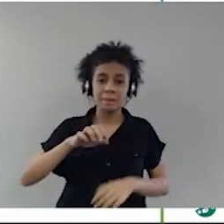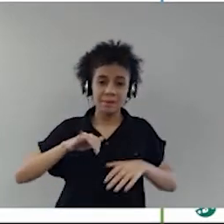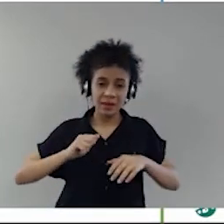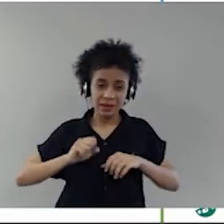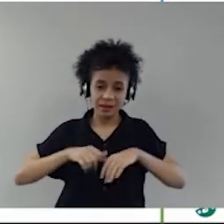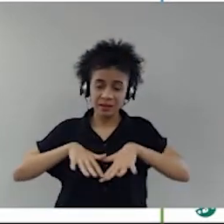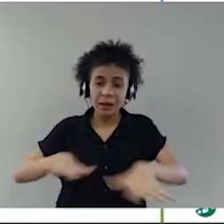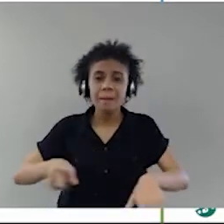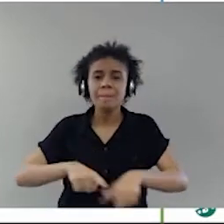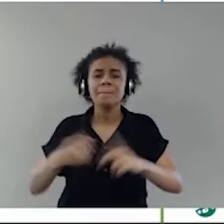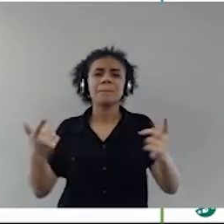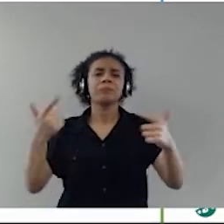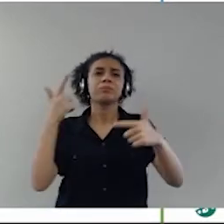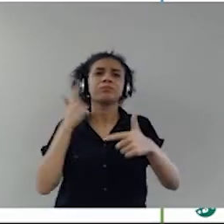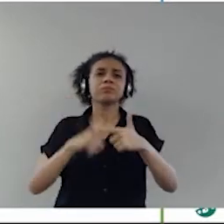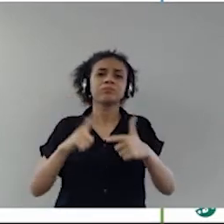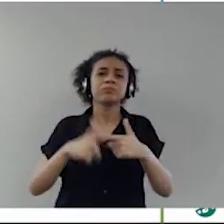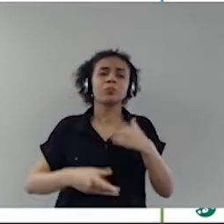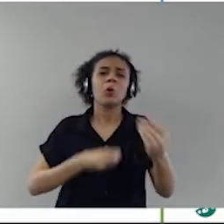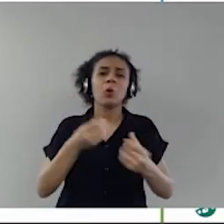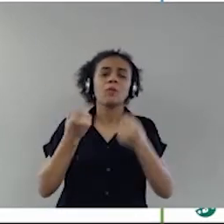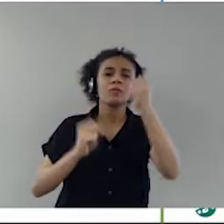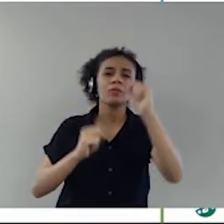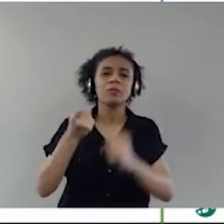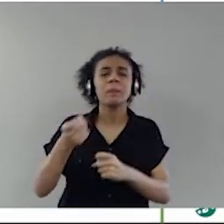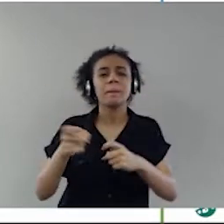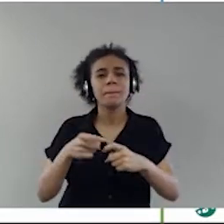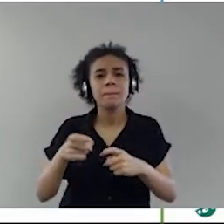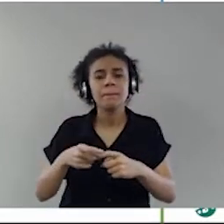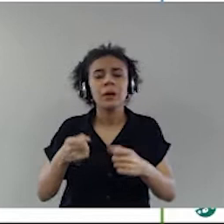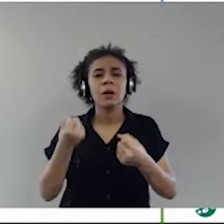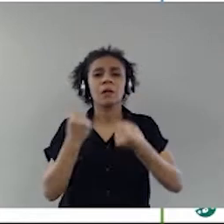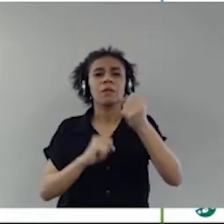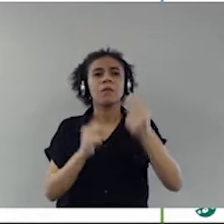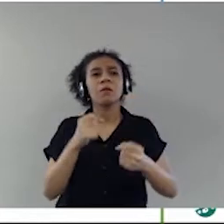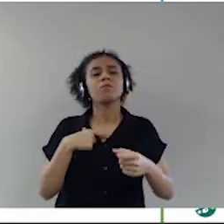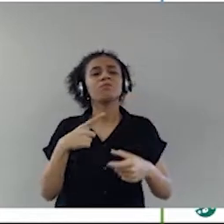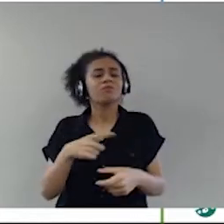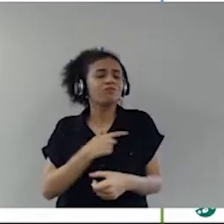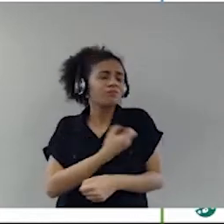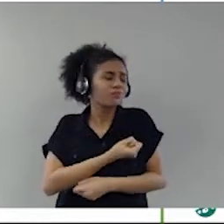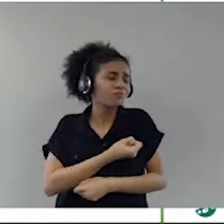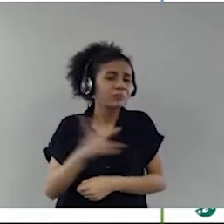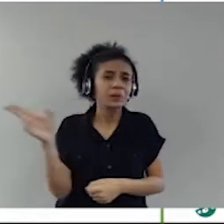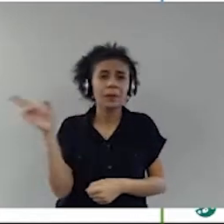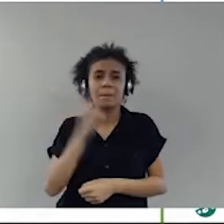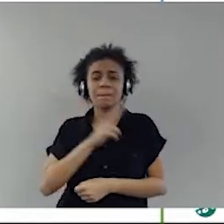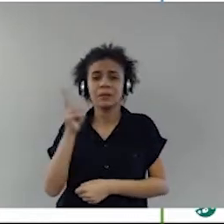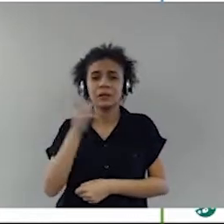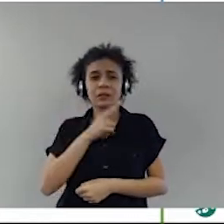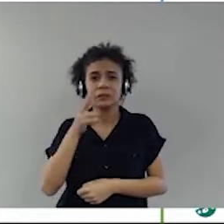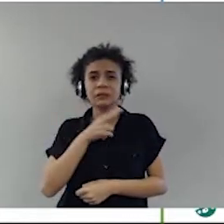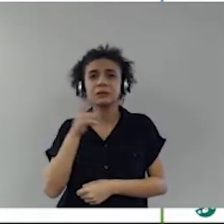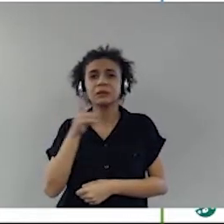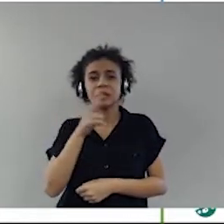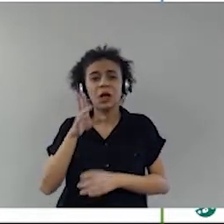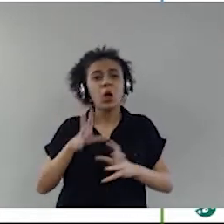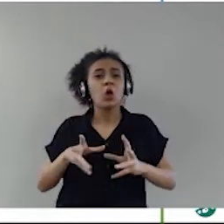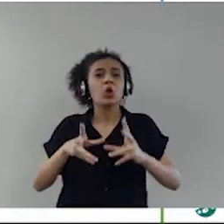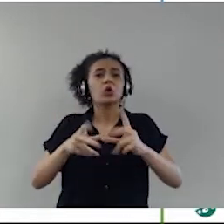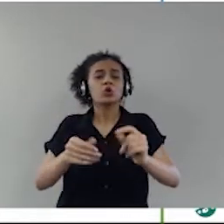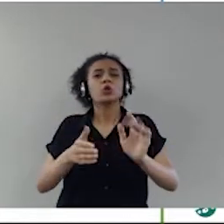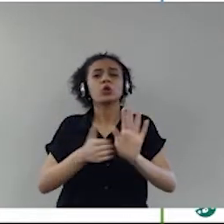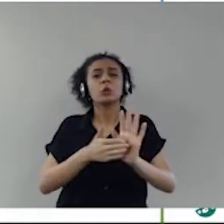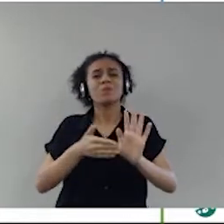desastres, problemas na produção de medicamentos, produção de insumos, tivemos várias emergências, e todo esse